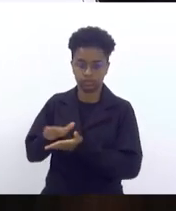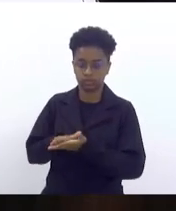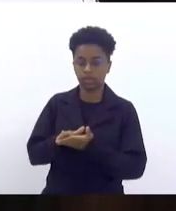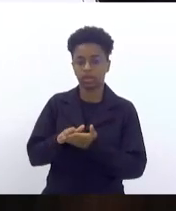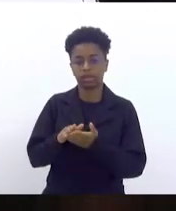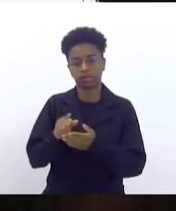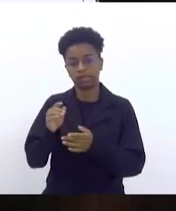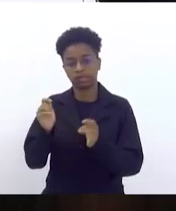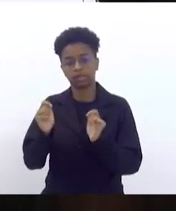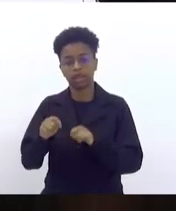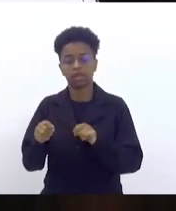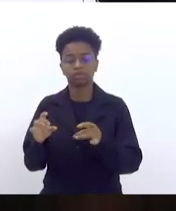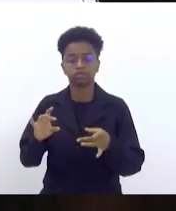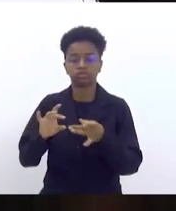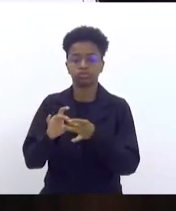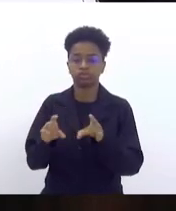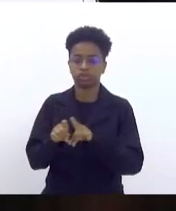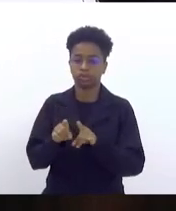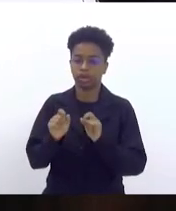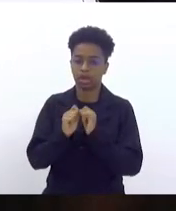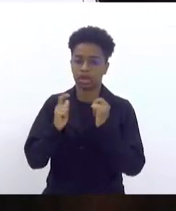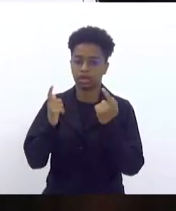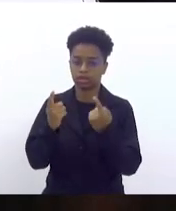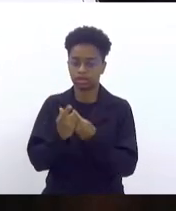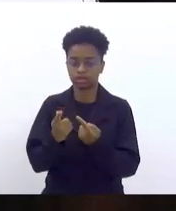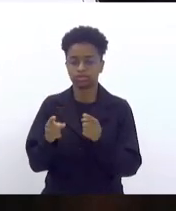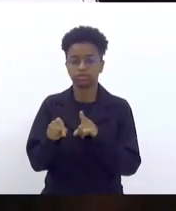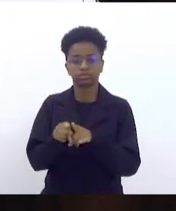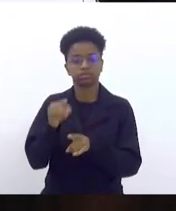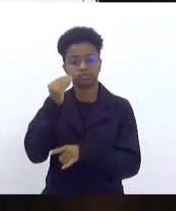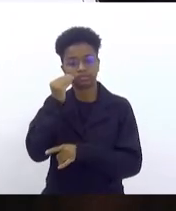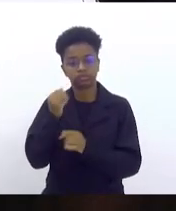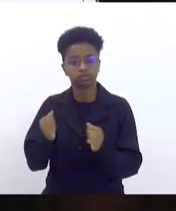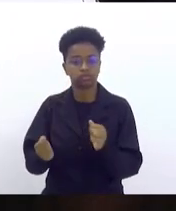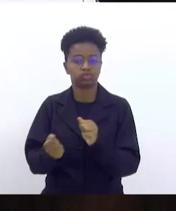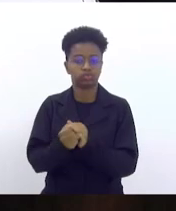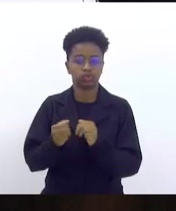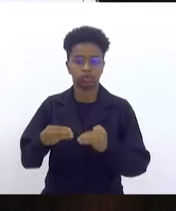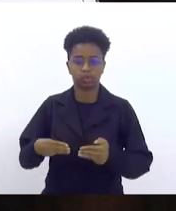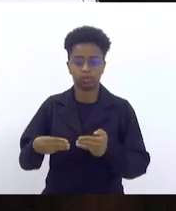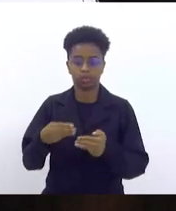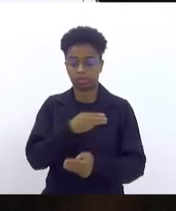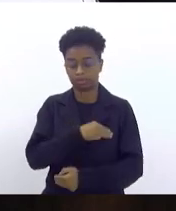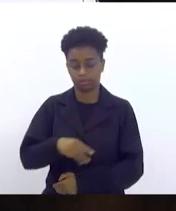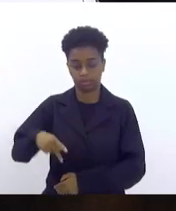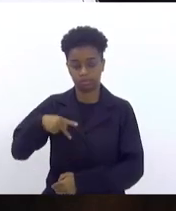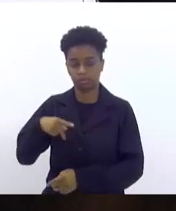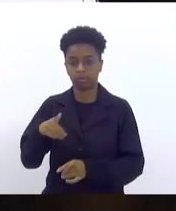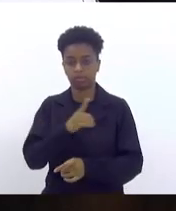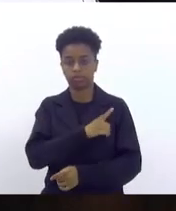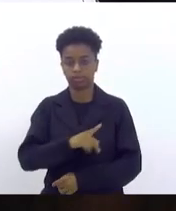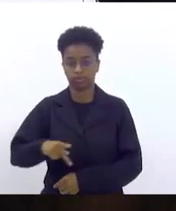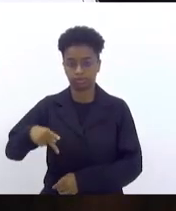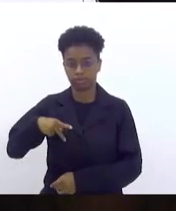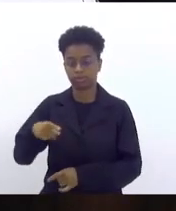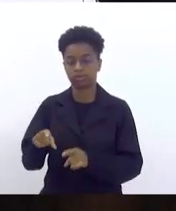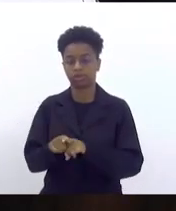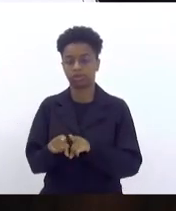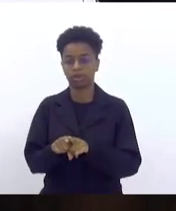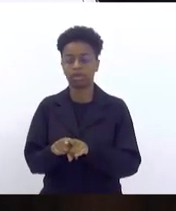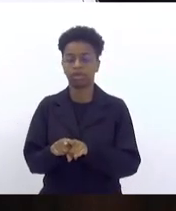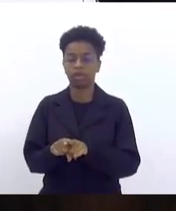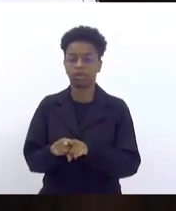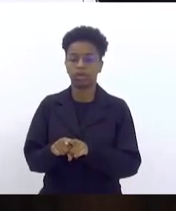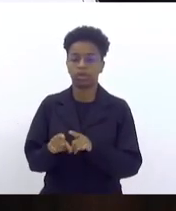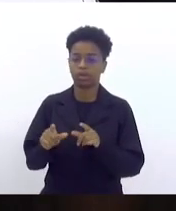que a gente possa fazer isso junto com Assembleia Legislativa que a gente possa fazer isso junto trazer o Ministério Público trazer a Defensoria Pública trazer